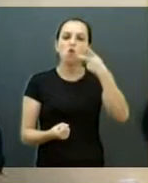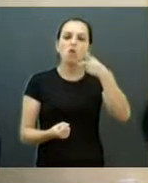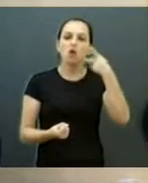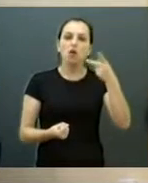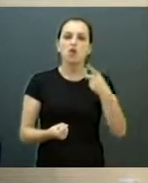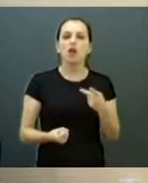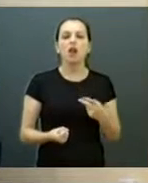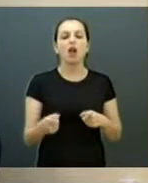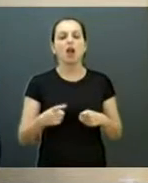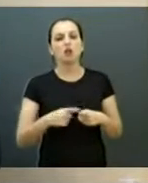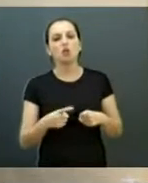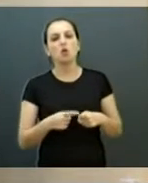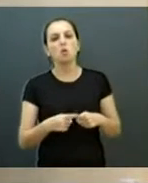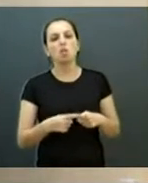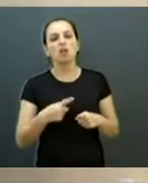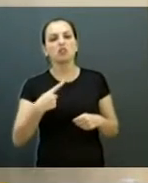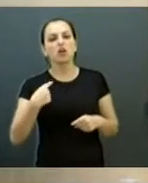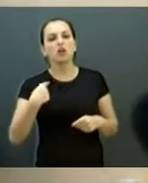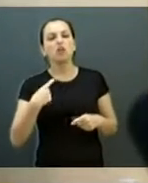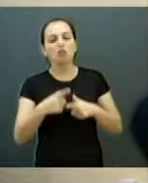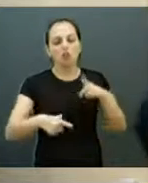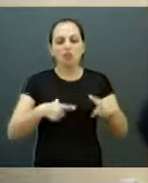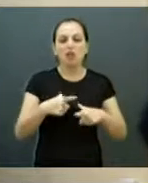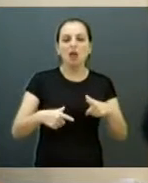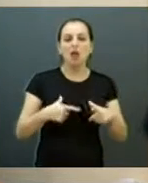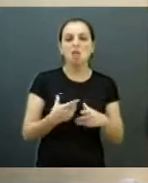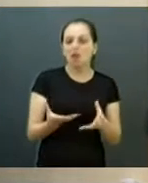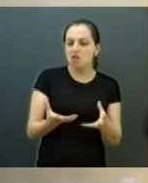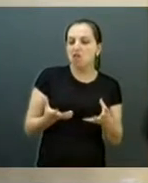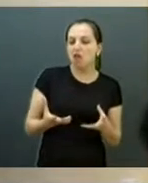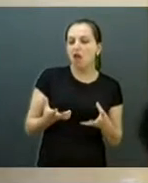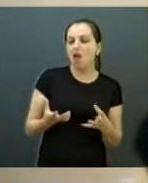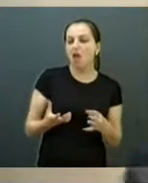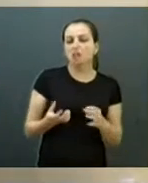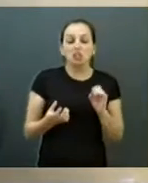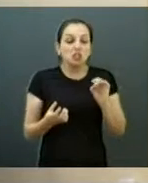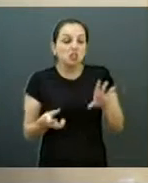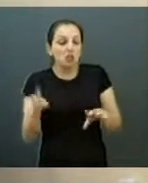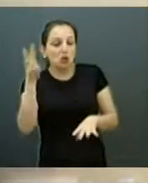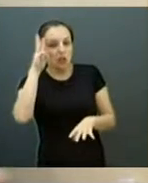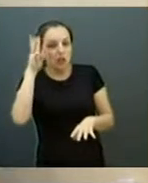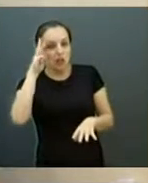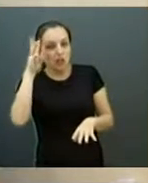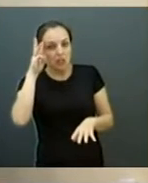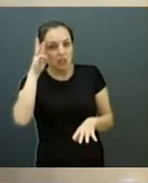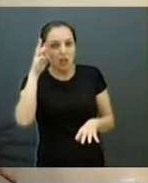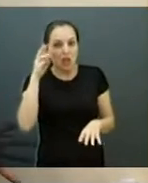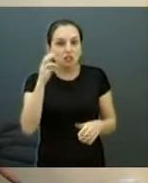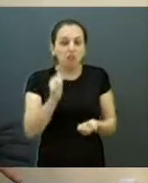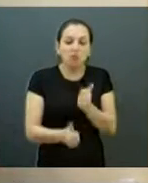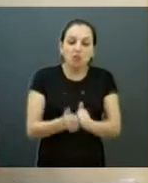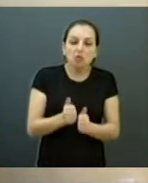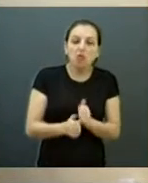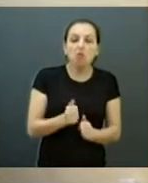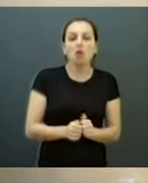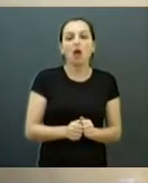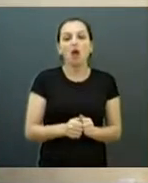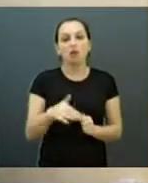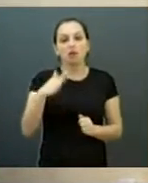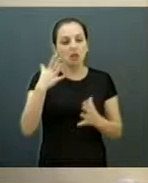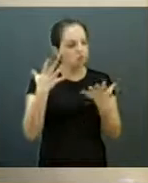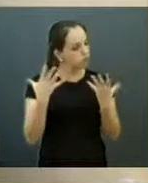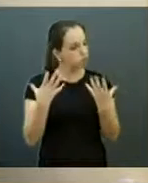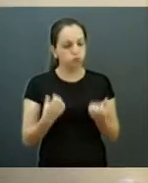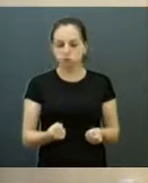quando ele quer que ele não tem só vai de terça que leva o plantão vai jogar bola andar a aceitar